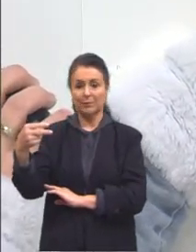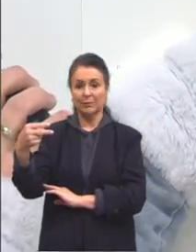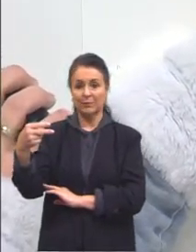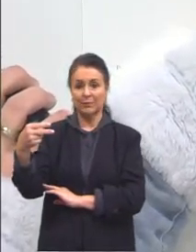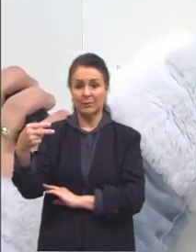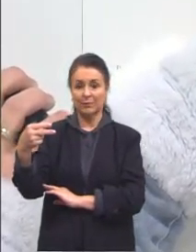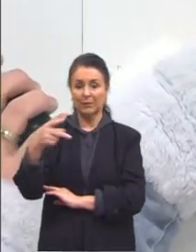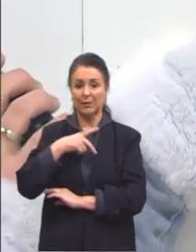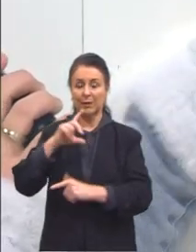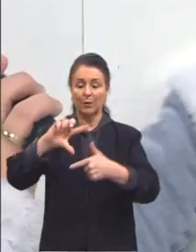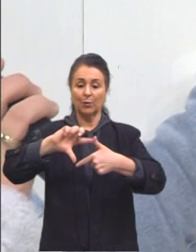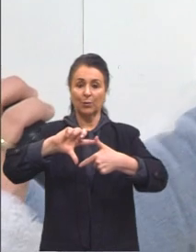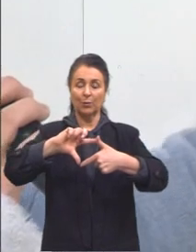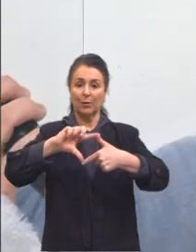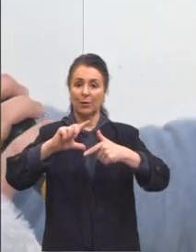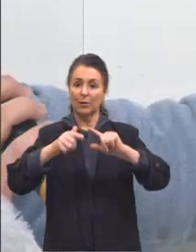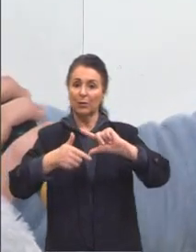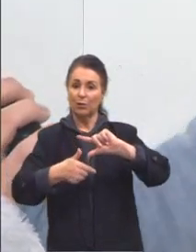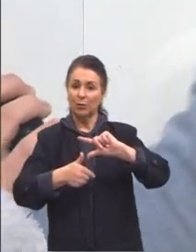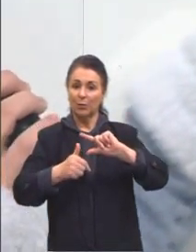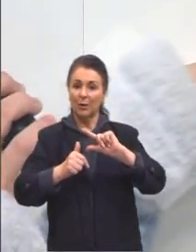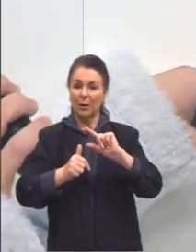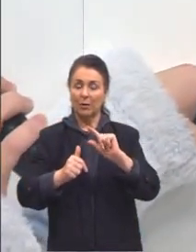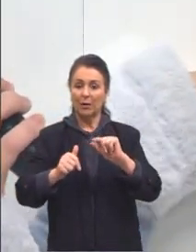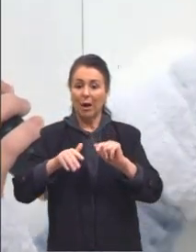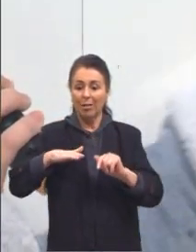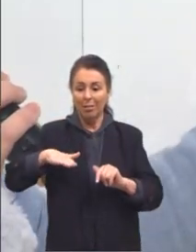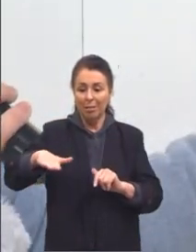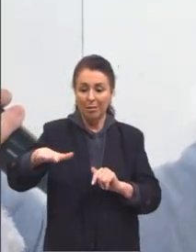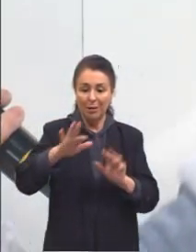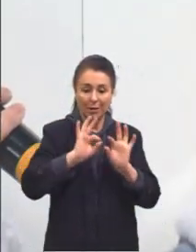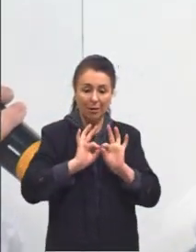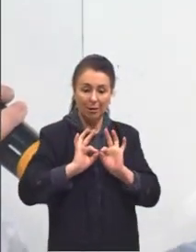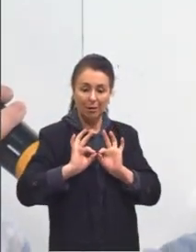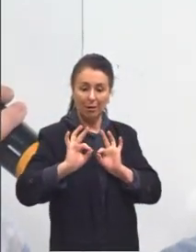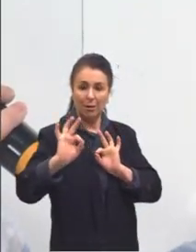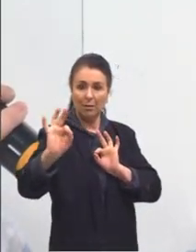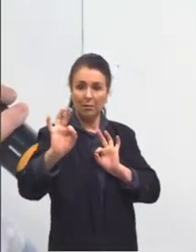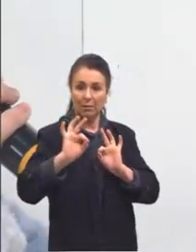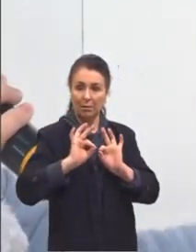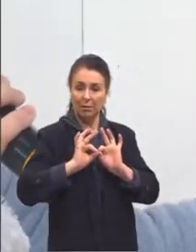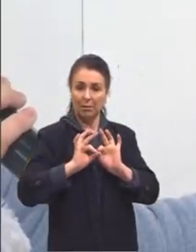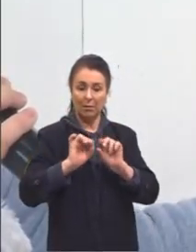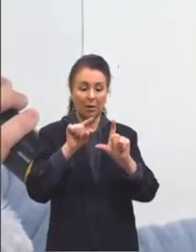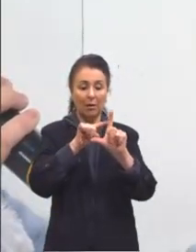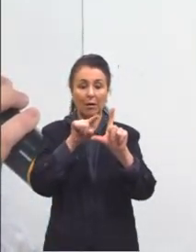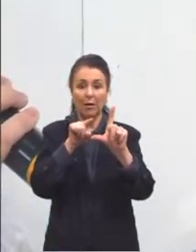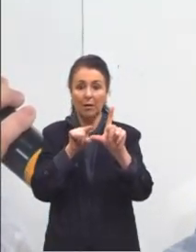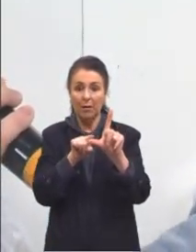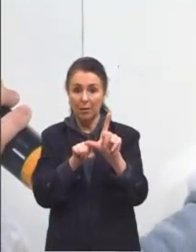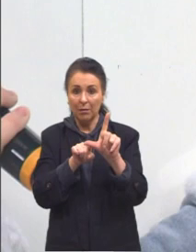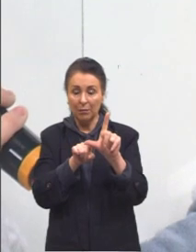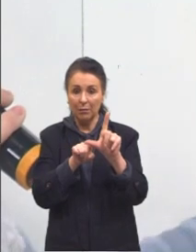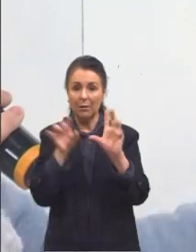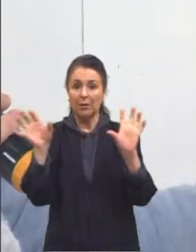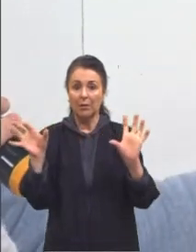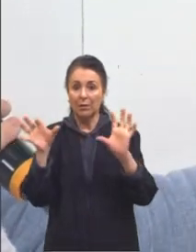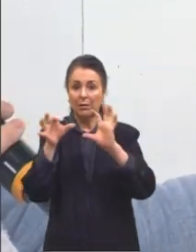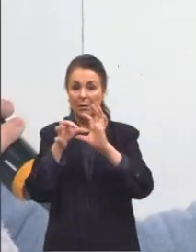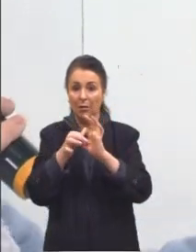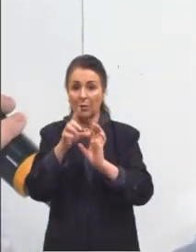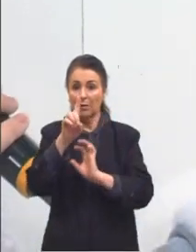uma geometria linear fica reto certo então eu tenho um ângulo entre essas ligações aqui de